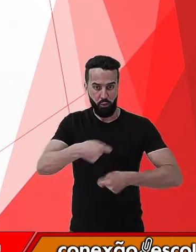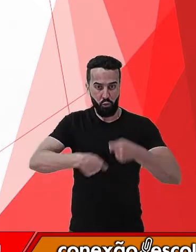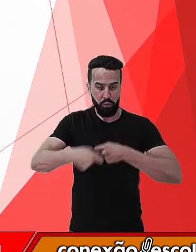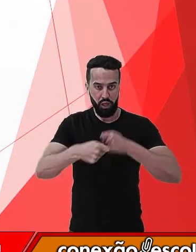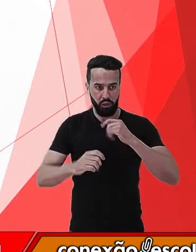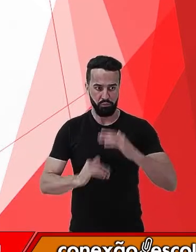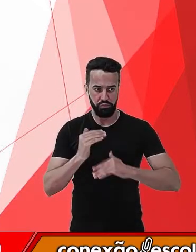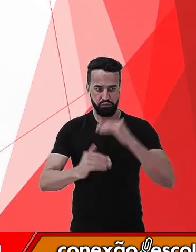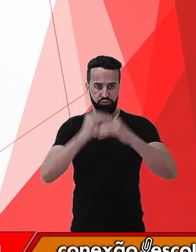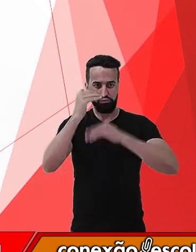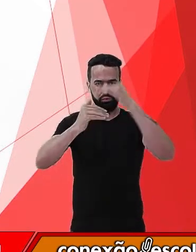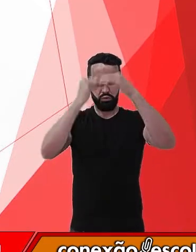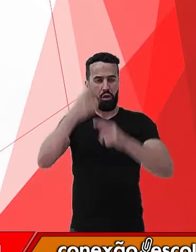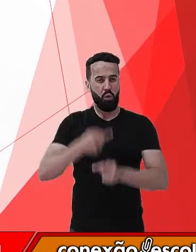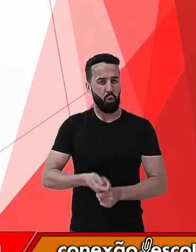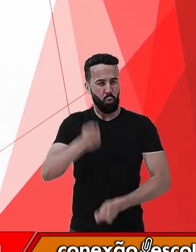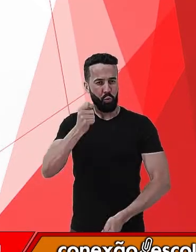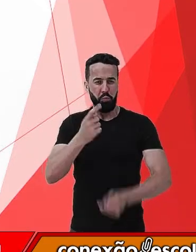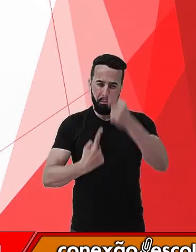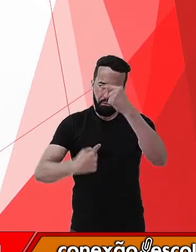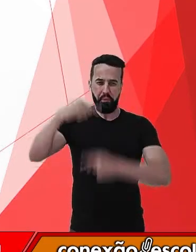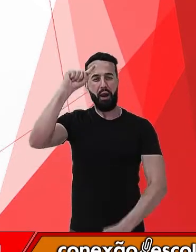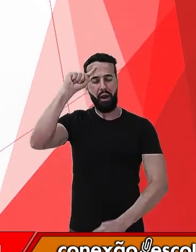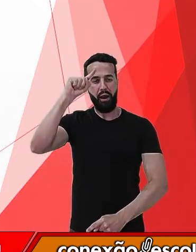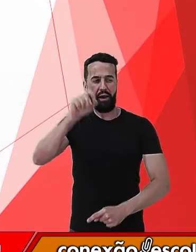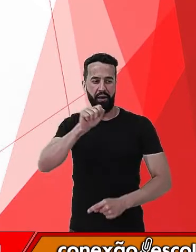humano, em 2019, era de